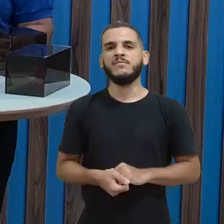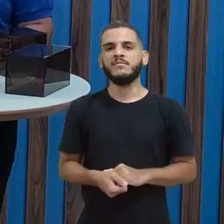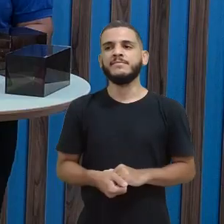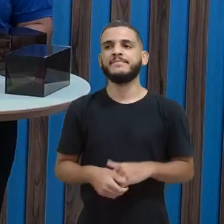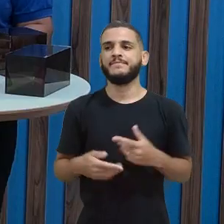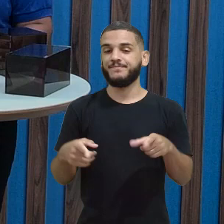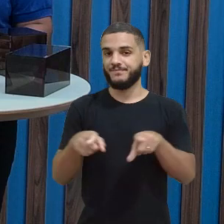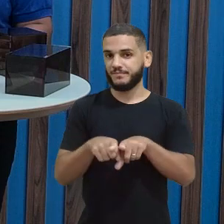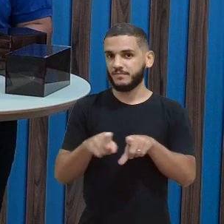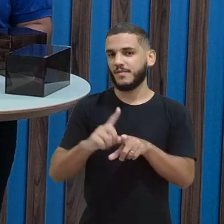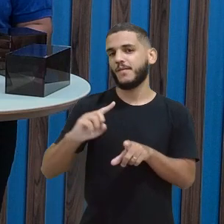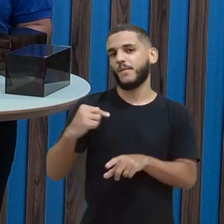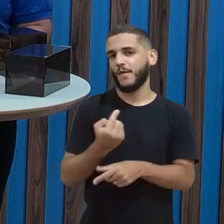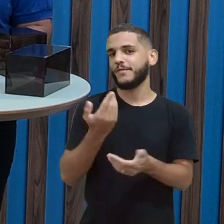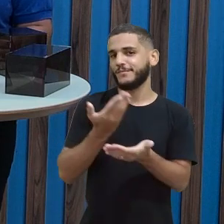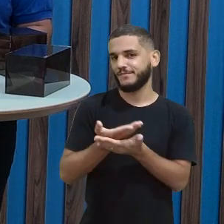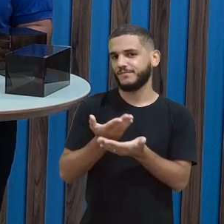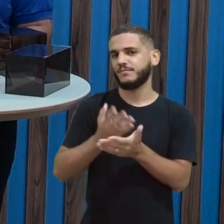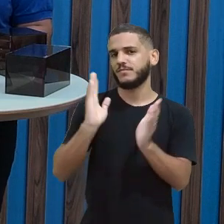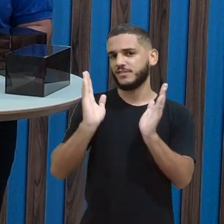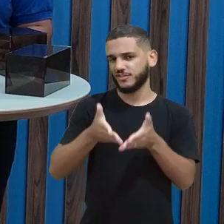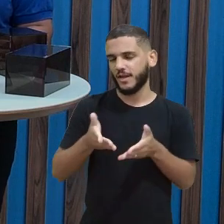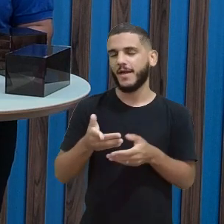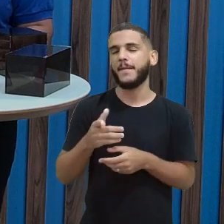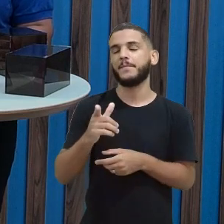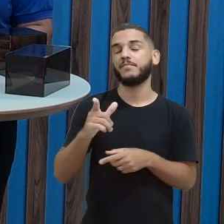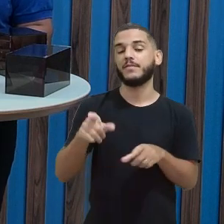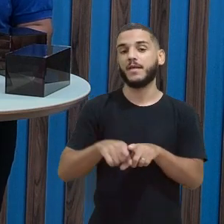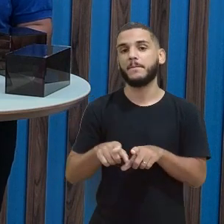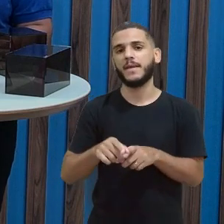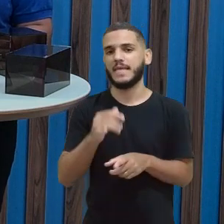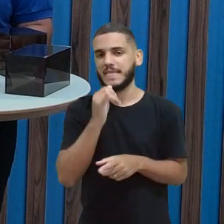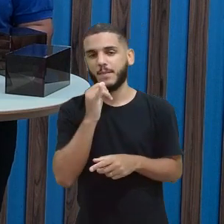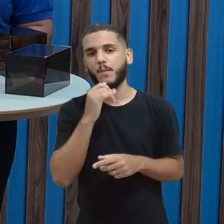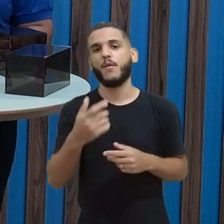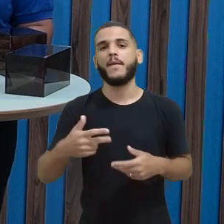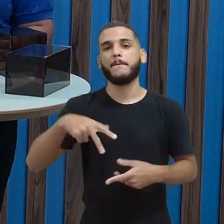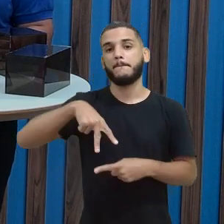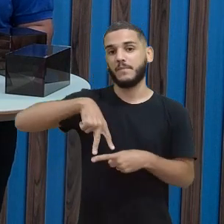Porque também já vimos pirâmides. Quando vimos